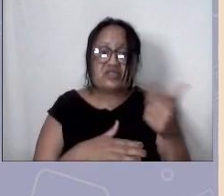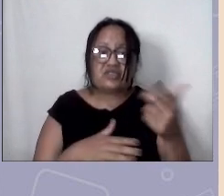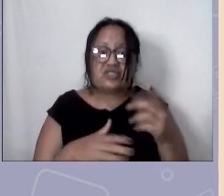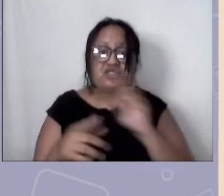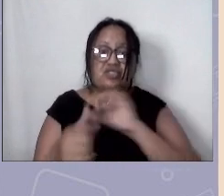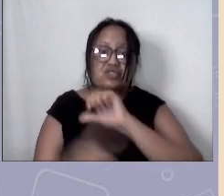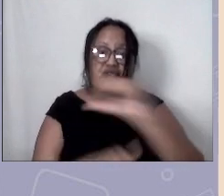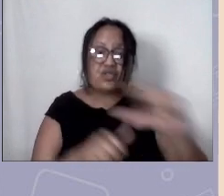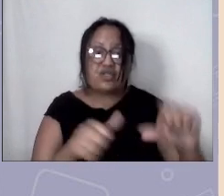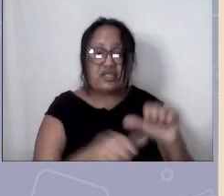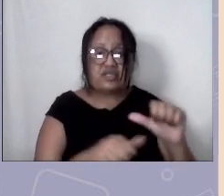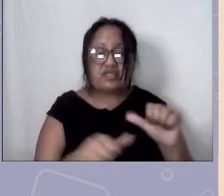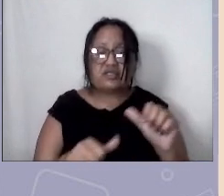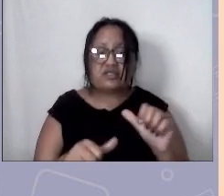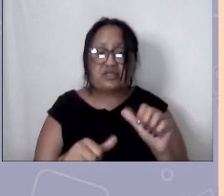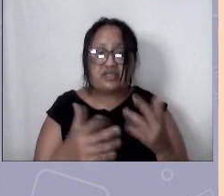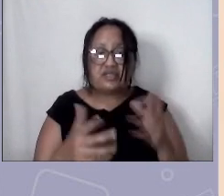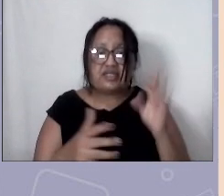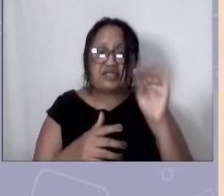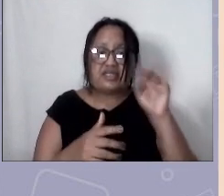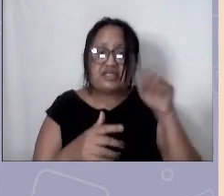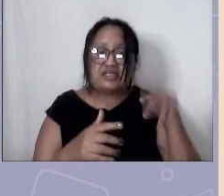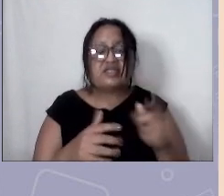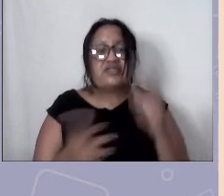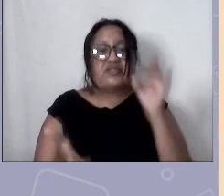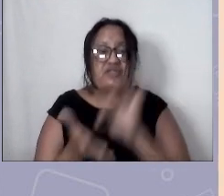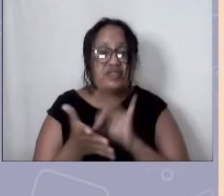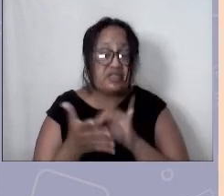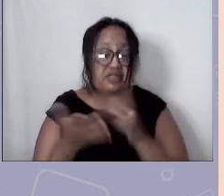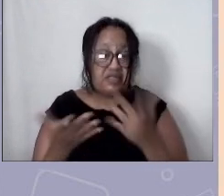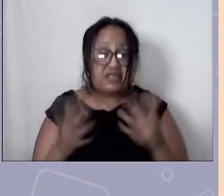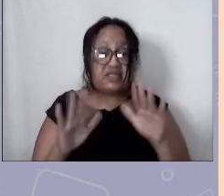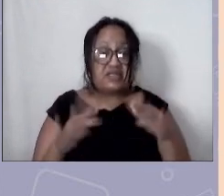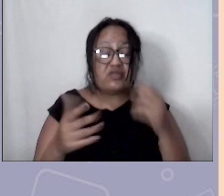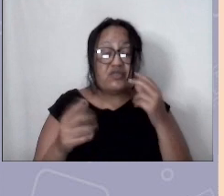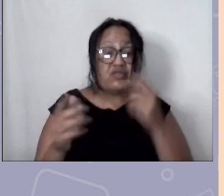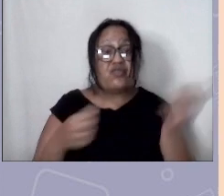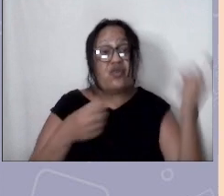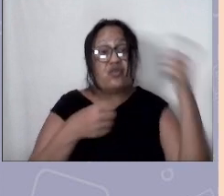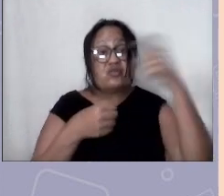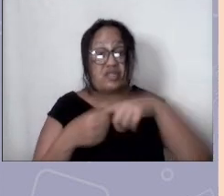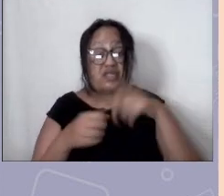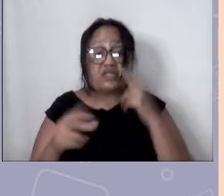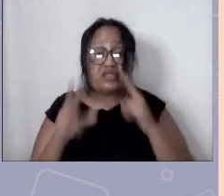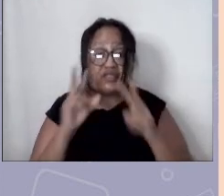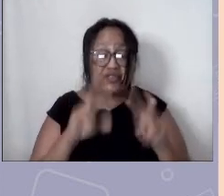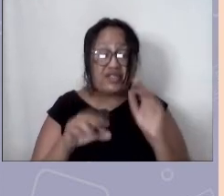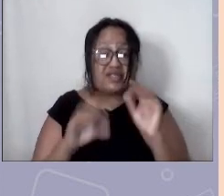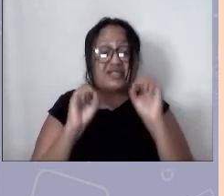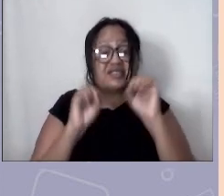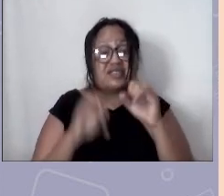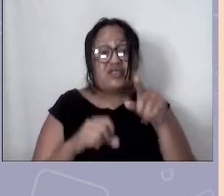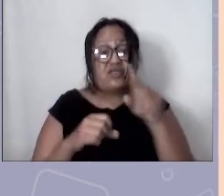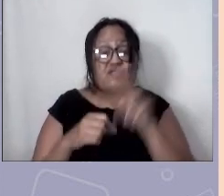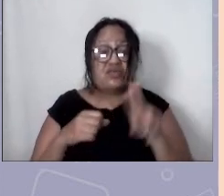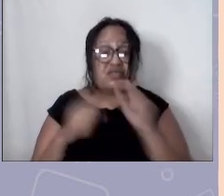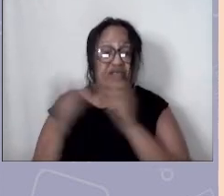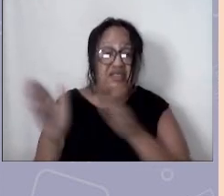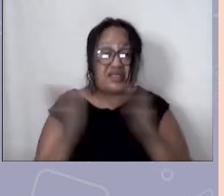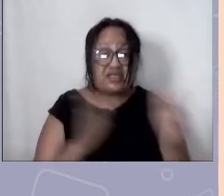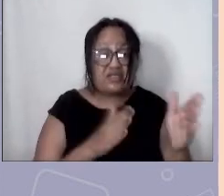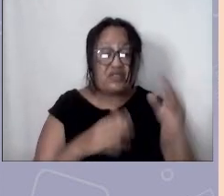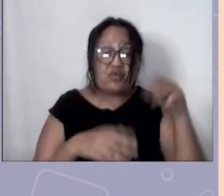então o ele diz que a gente usa a sequência 1 como molde e aí se por acaso fosse usar essa sequência 1 como molde